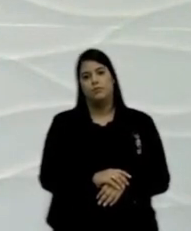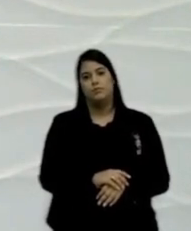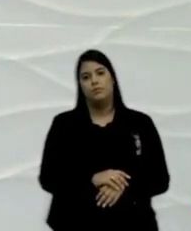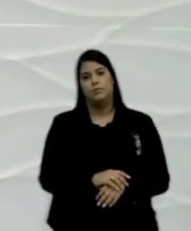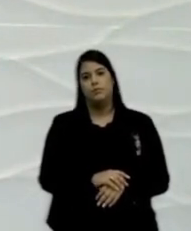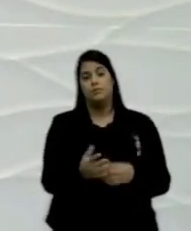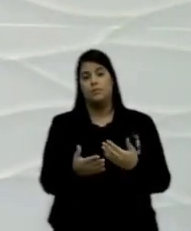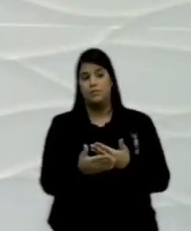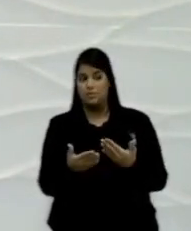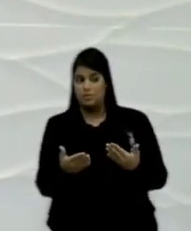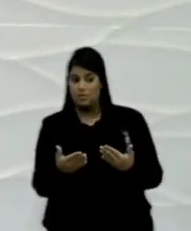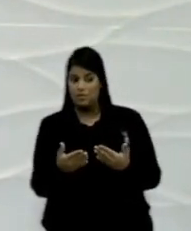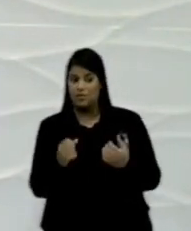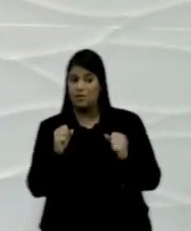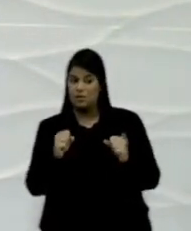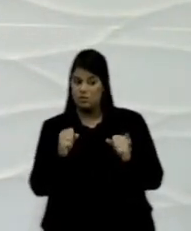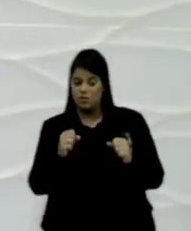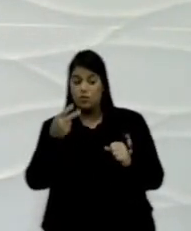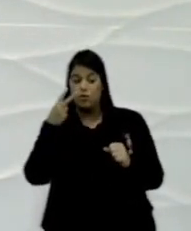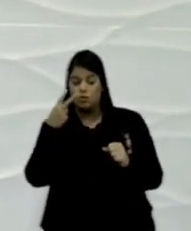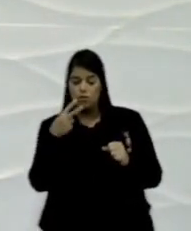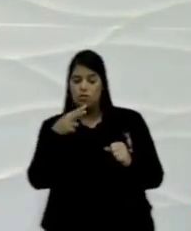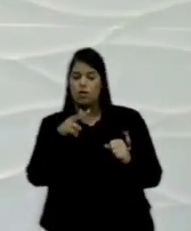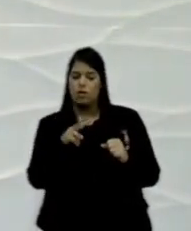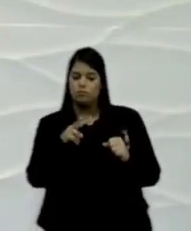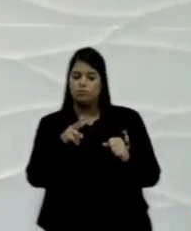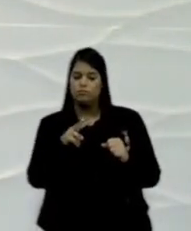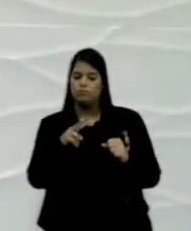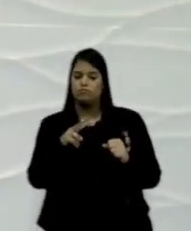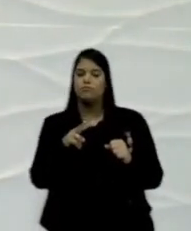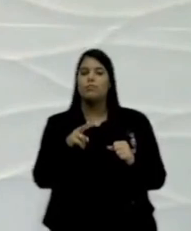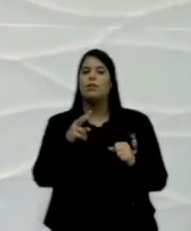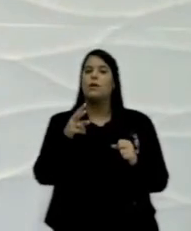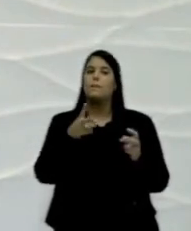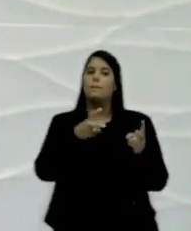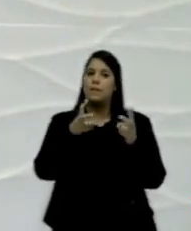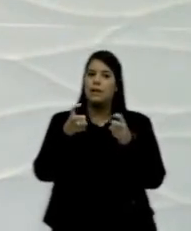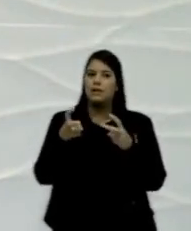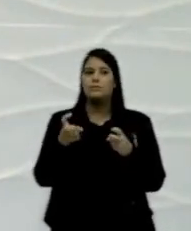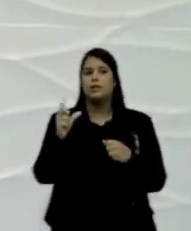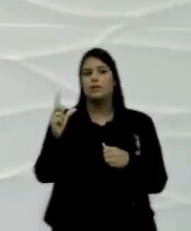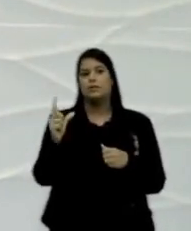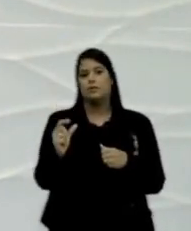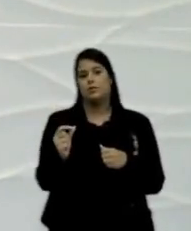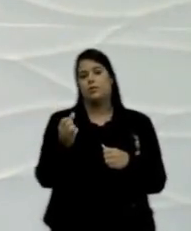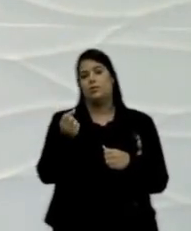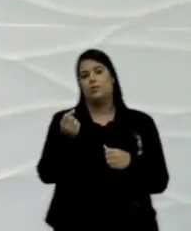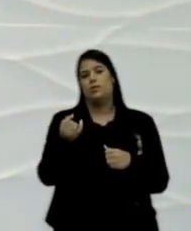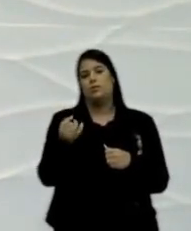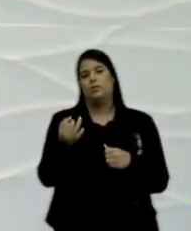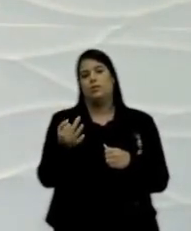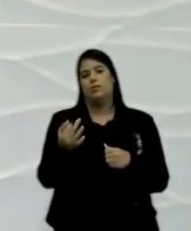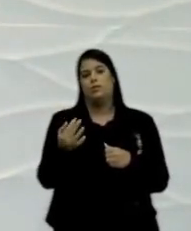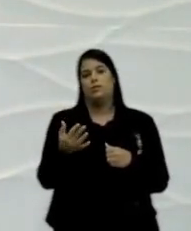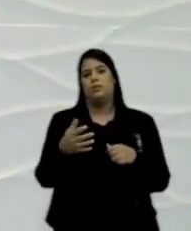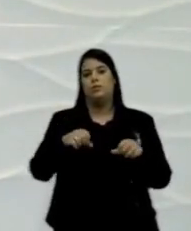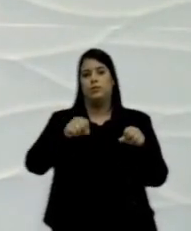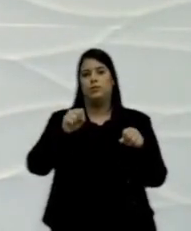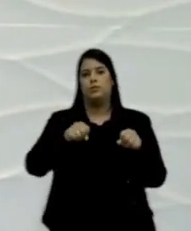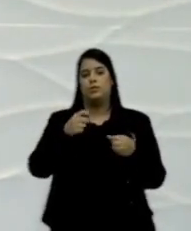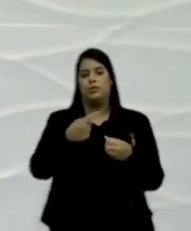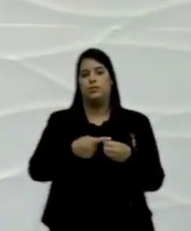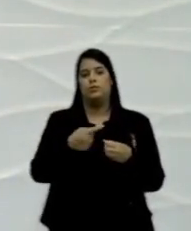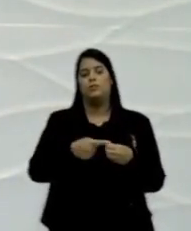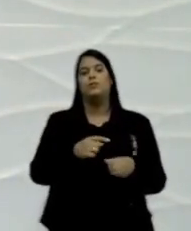Vocês podem puxar, que vocês vão ver que diminuiu a quantidade de motos na